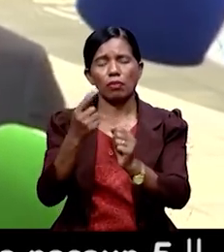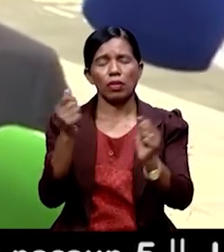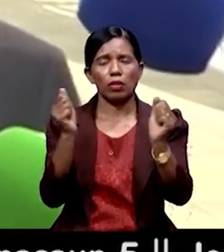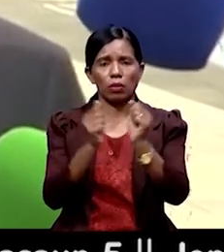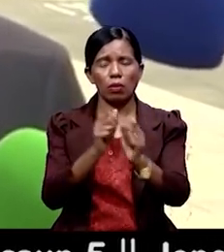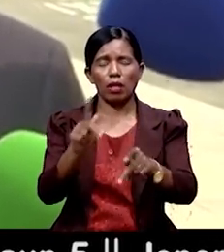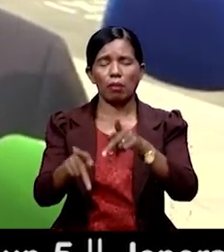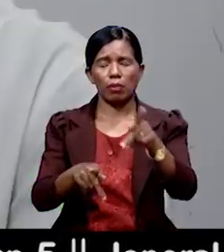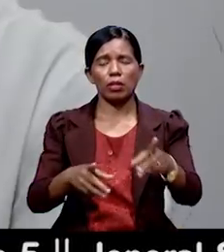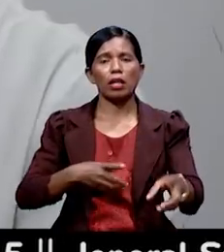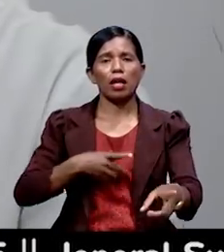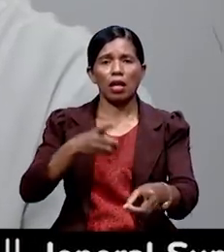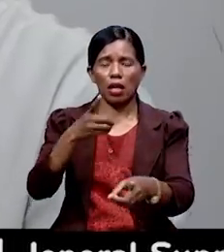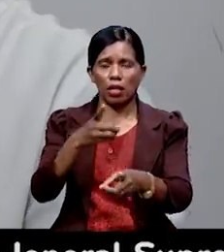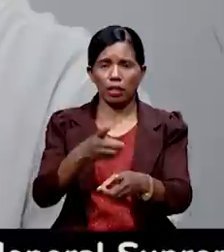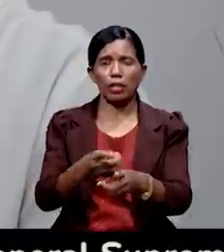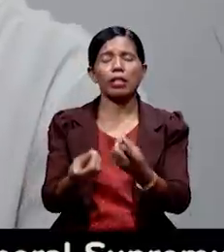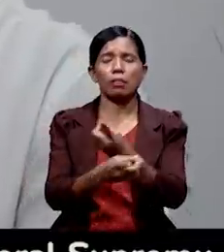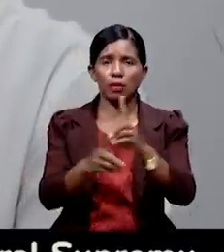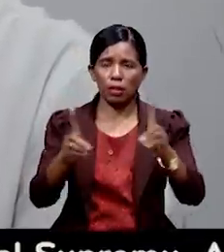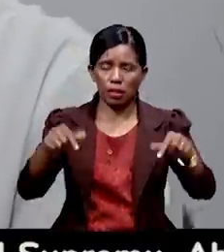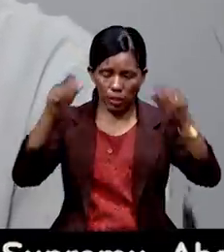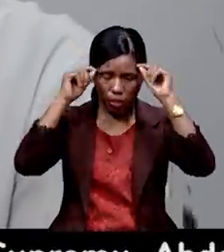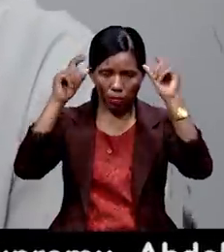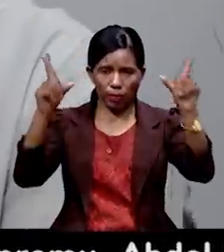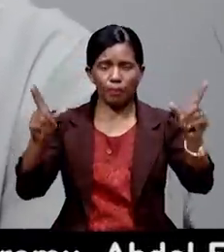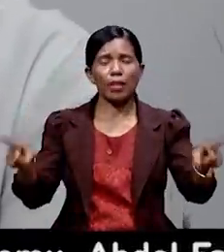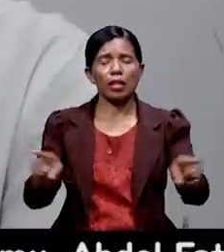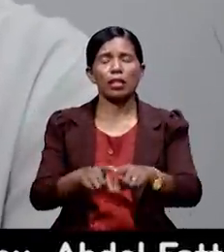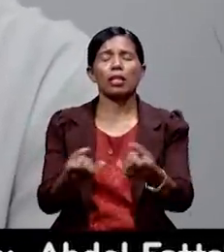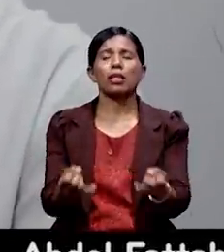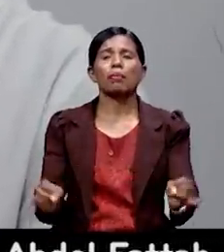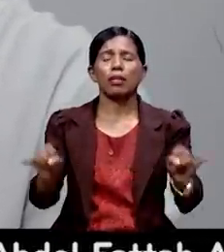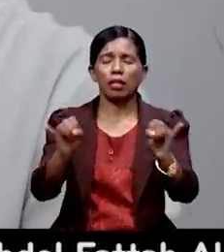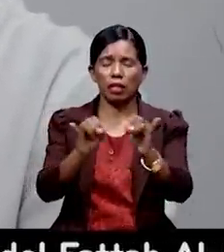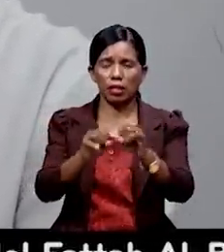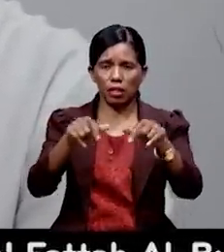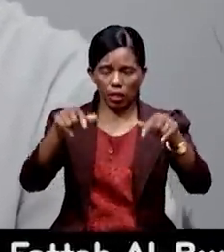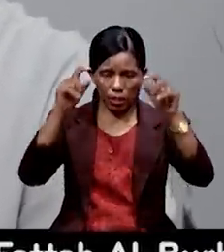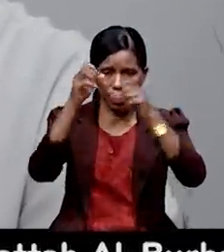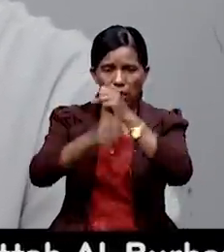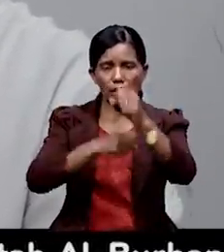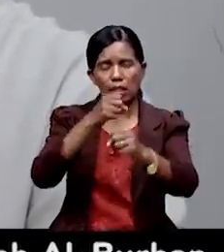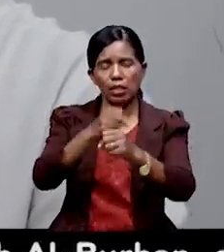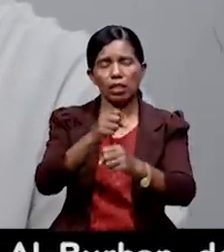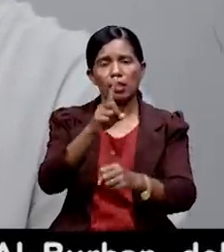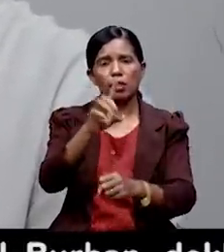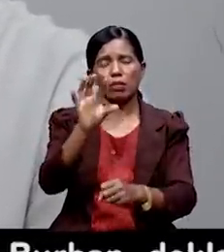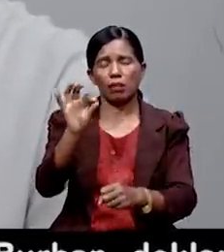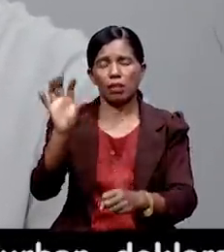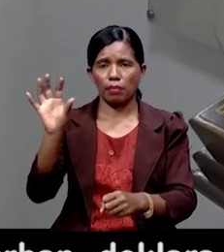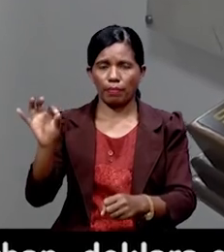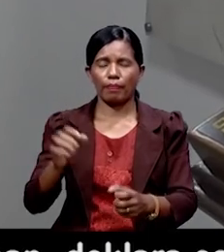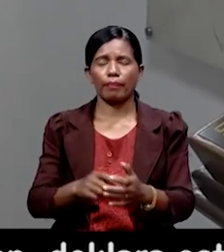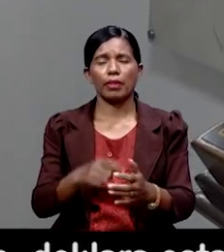democracia iha Timor-Leste. Dom Basílio Mos no dar papel importante iha proseso referendum independência Timor-Leste ati nang riwi datu sia-sia nu rasensia.